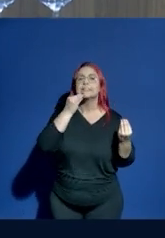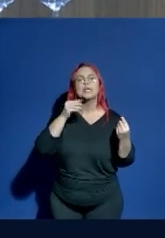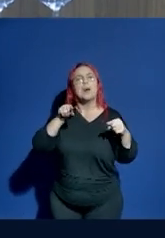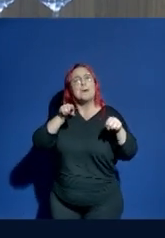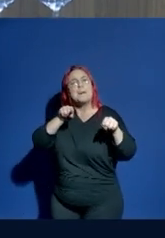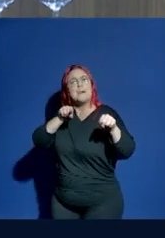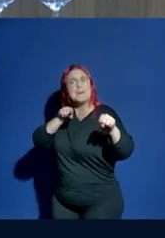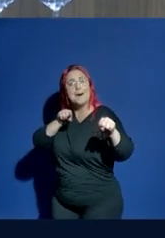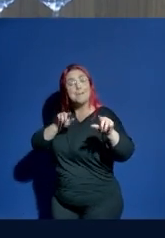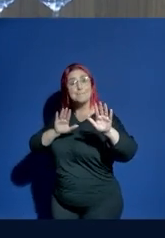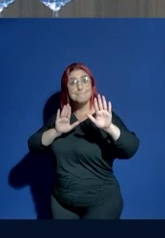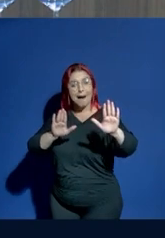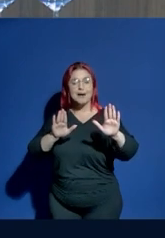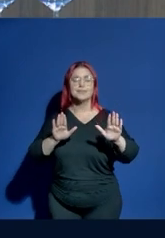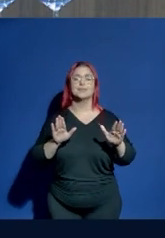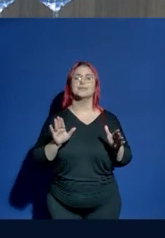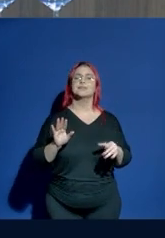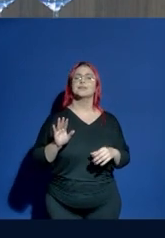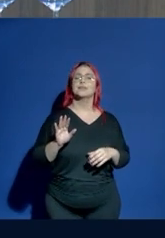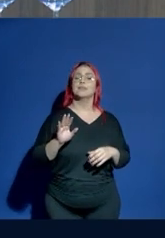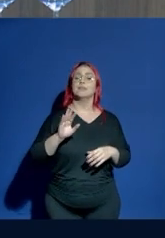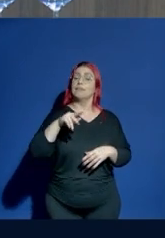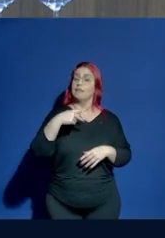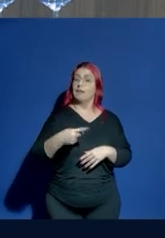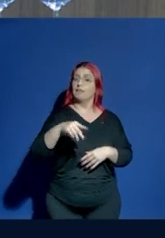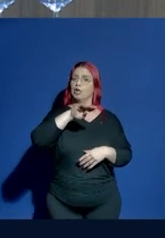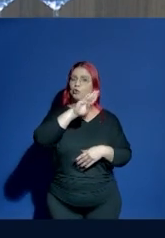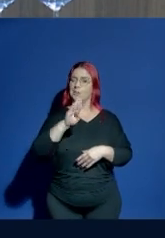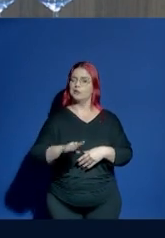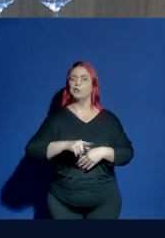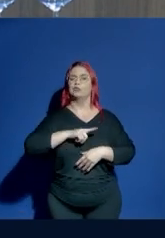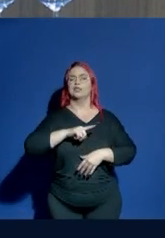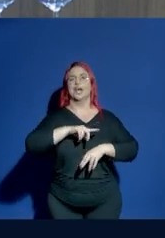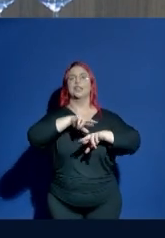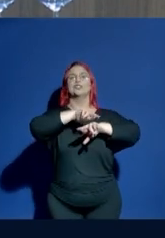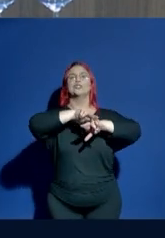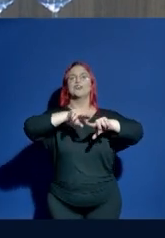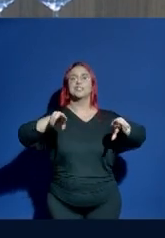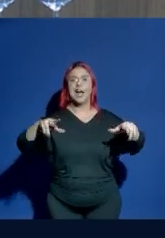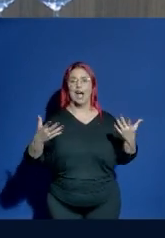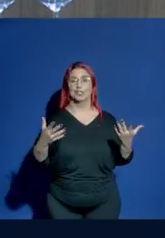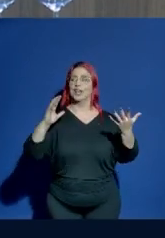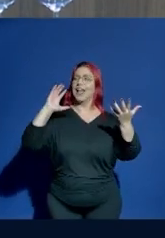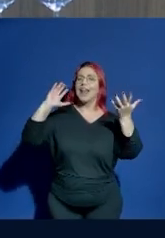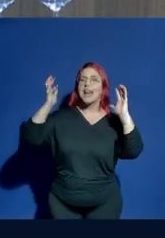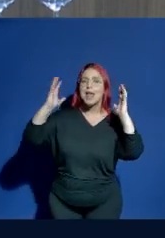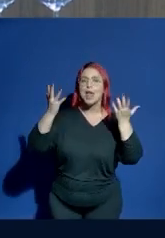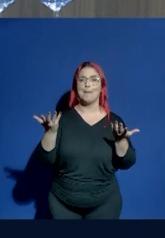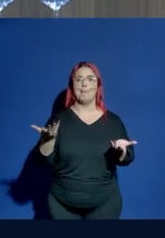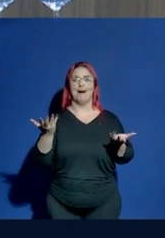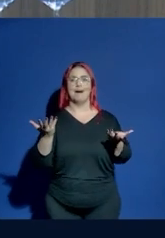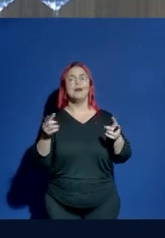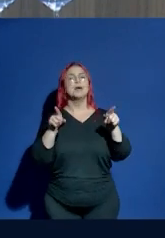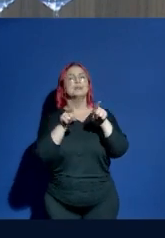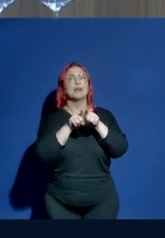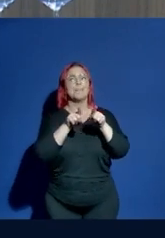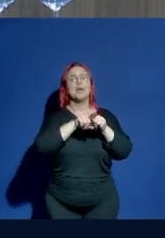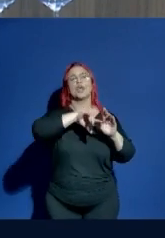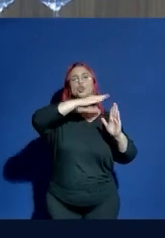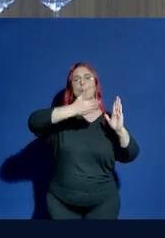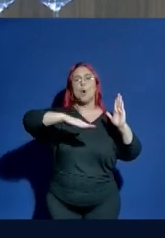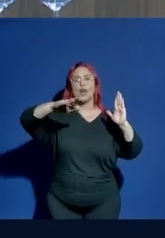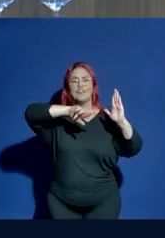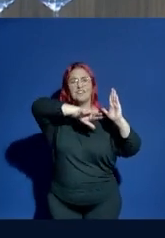Mas o Brasil tem uma diversidade, começando por clima, começando por topografias